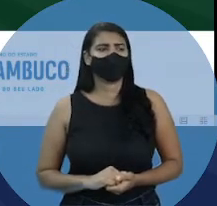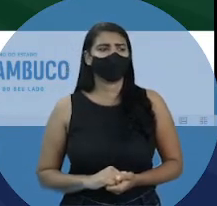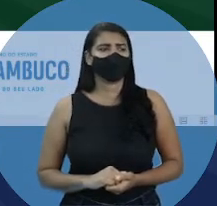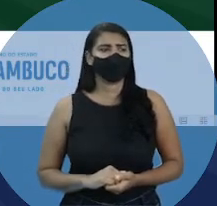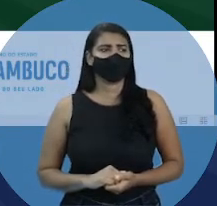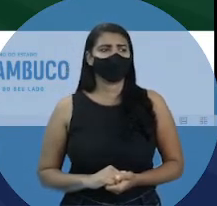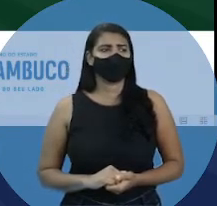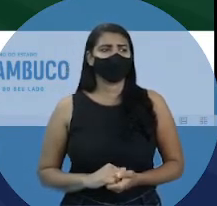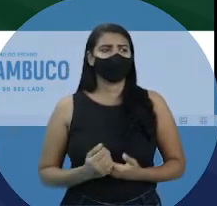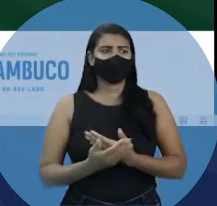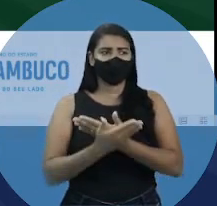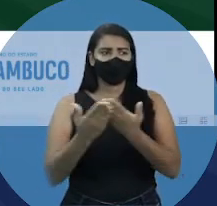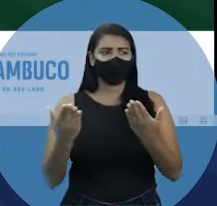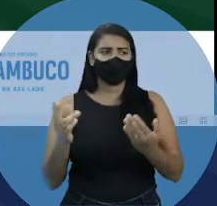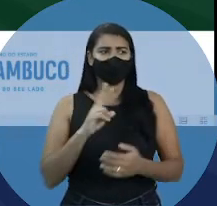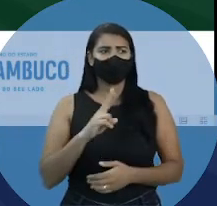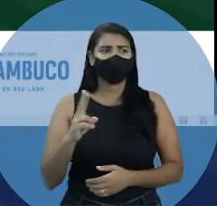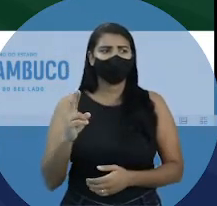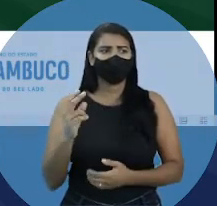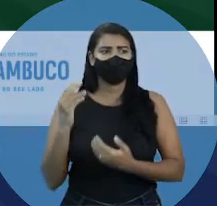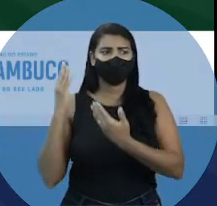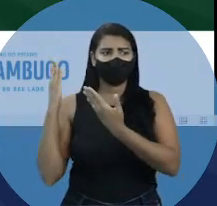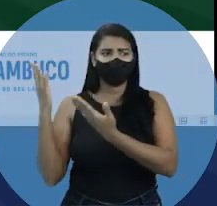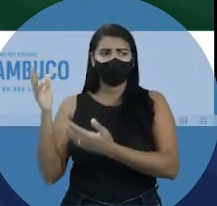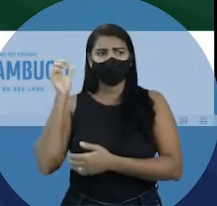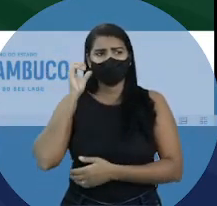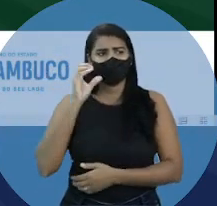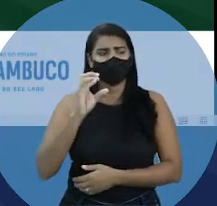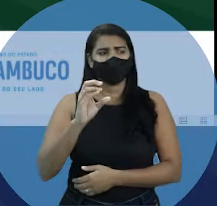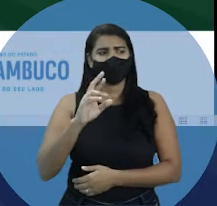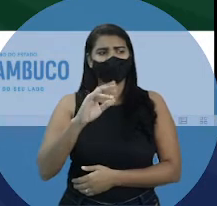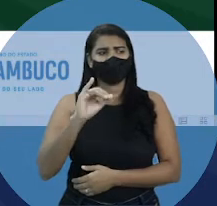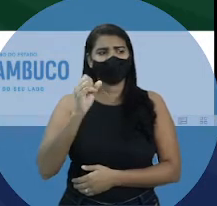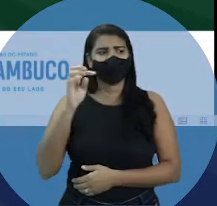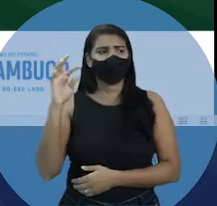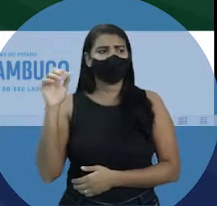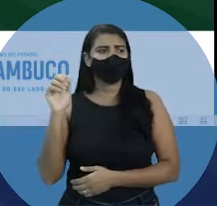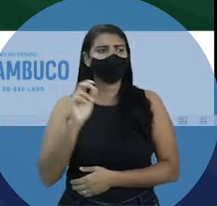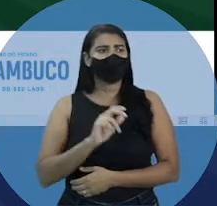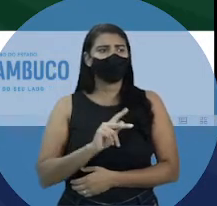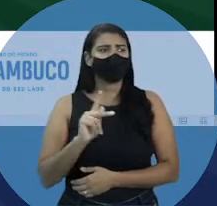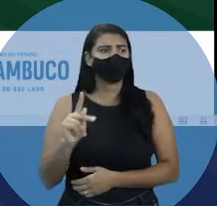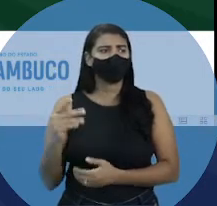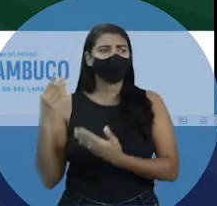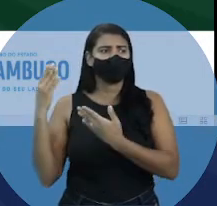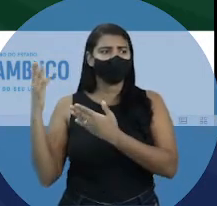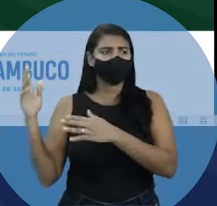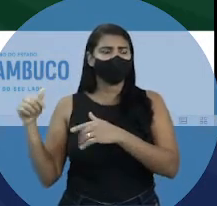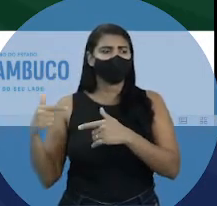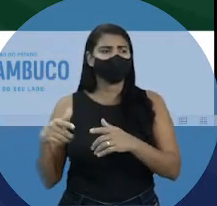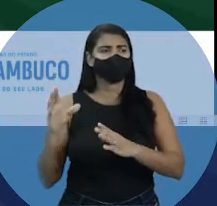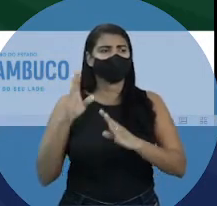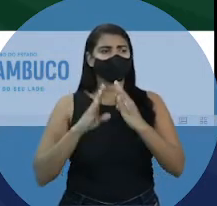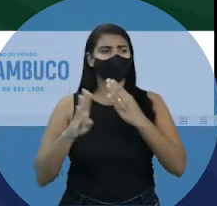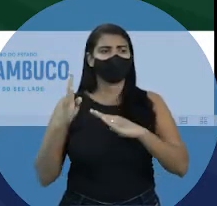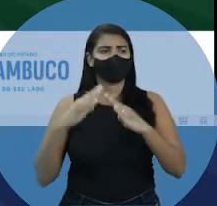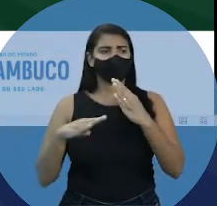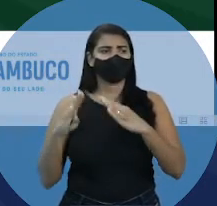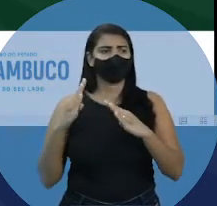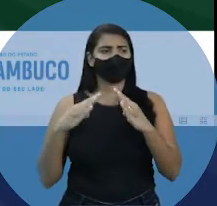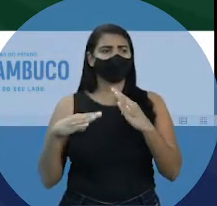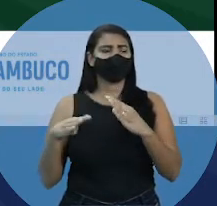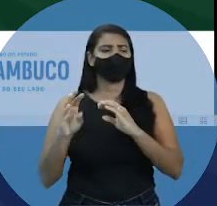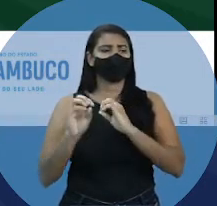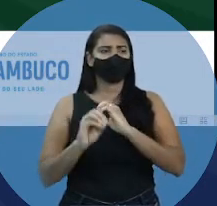Olá, meu nome é Cristiane Lira, sou professora do Eleonor e trabalho com biologia, leciono essa